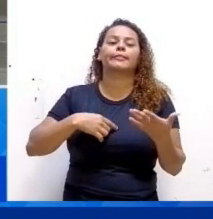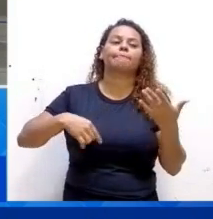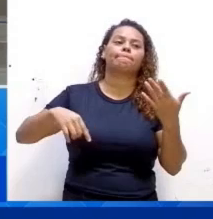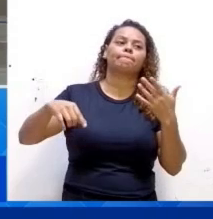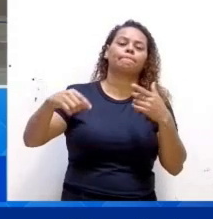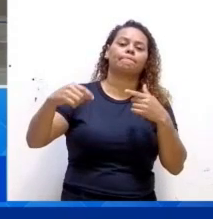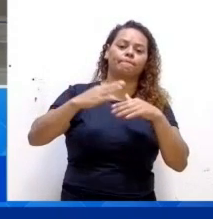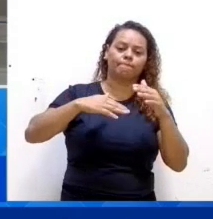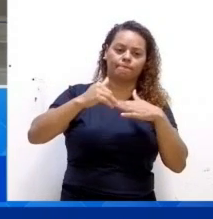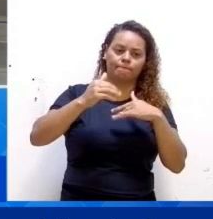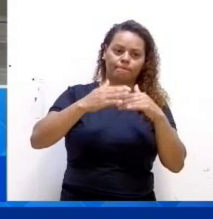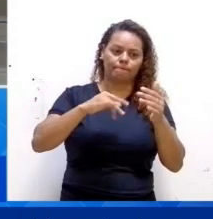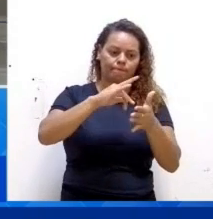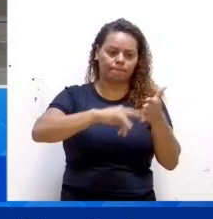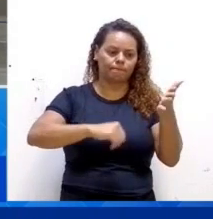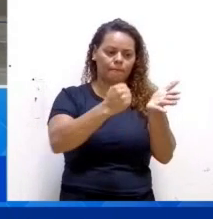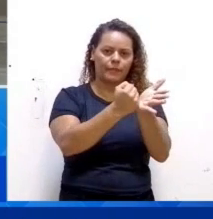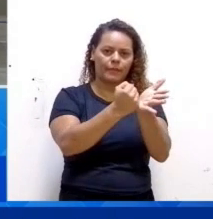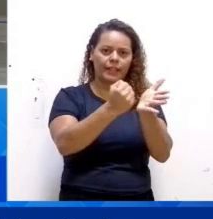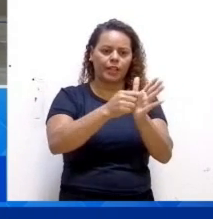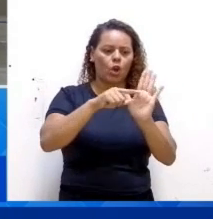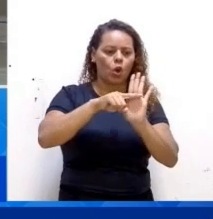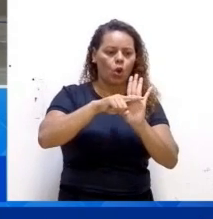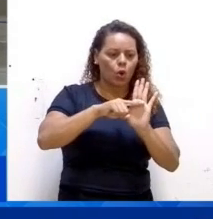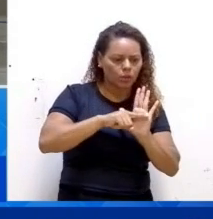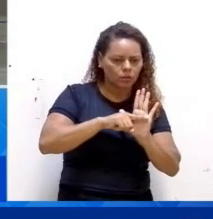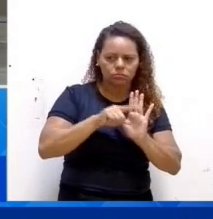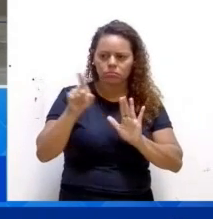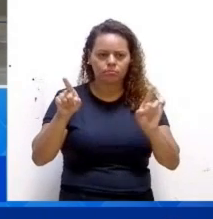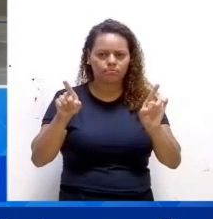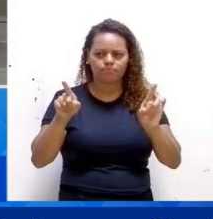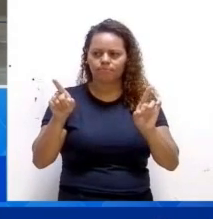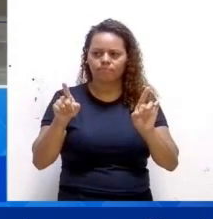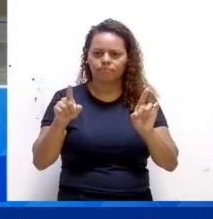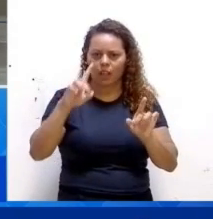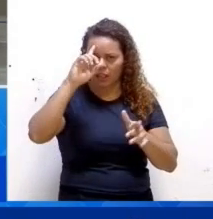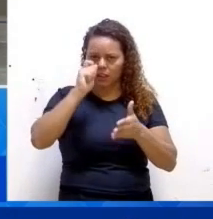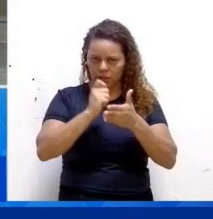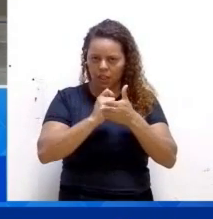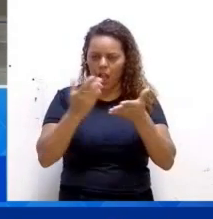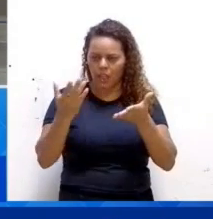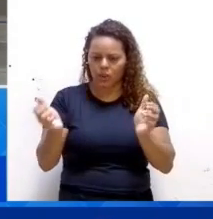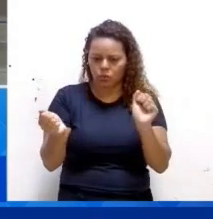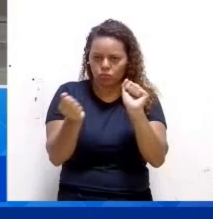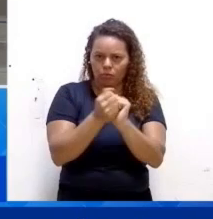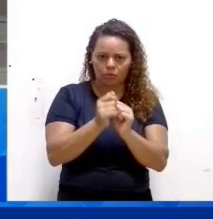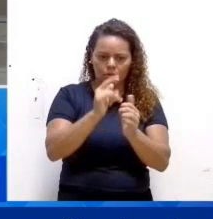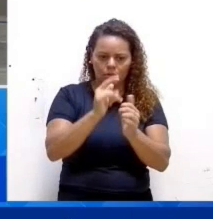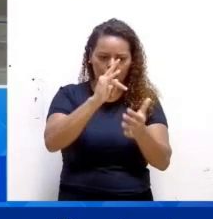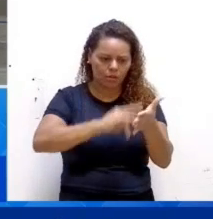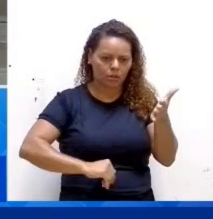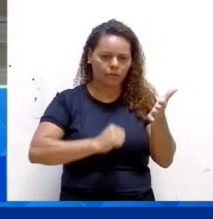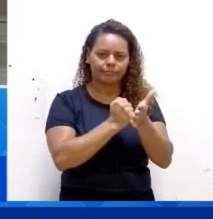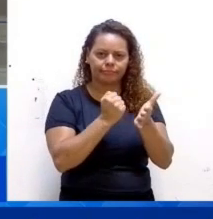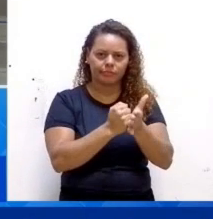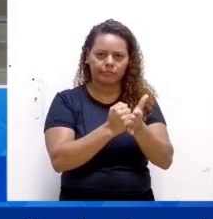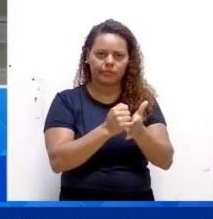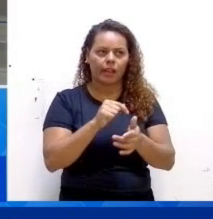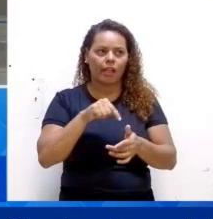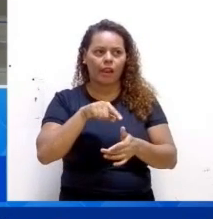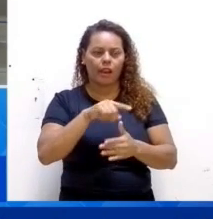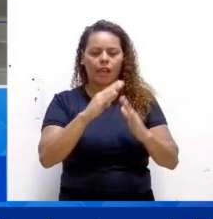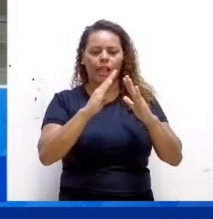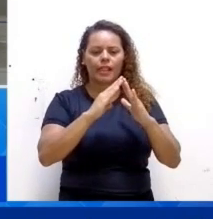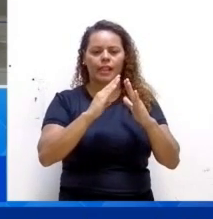meio de análise documental, publicação dos proclamas do casamento na imprensa local ou em muro ou mural do